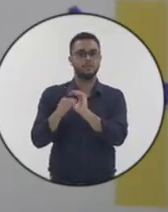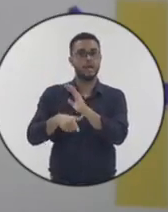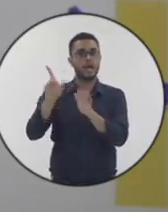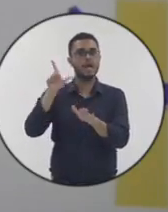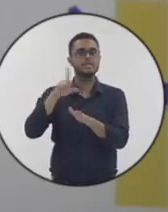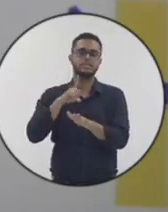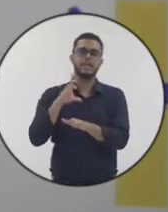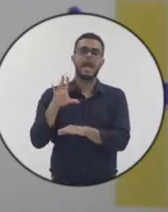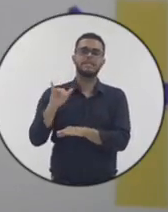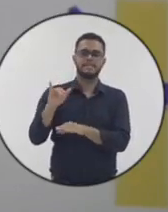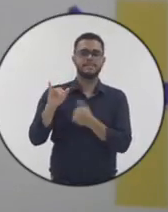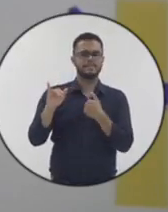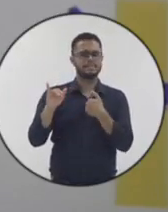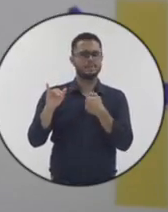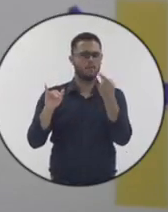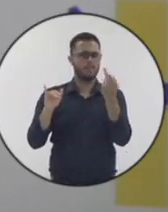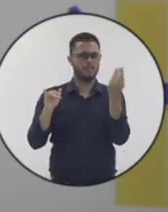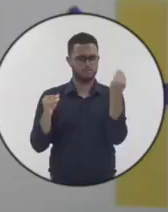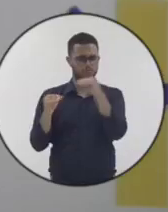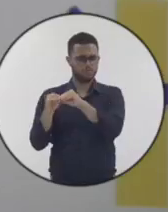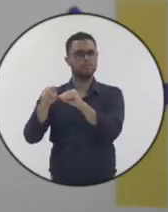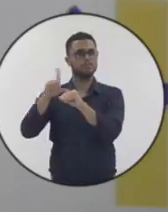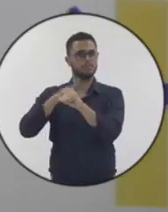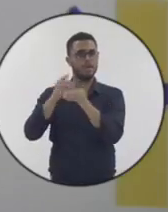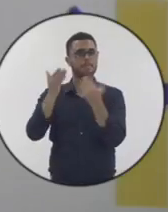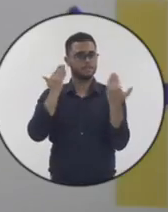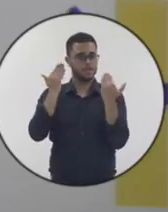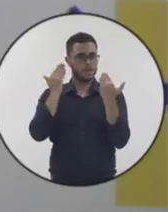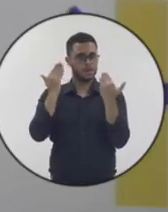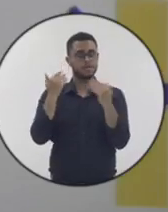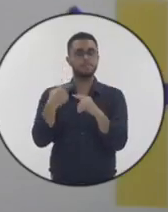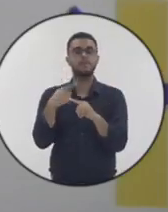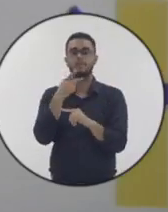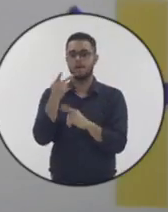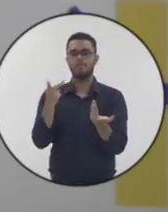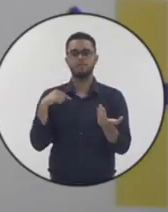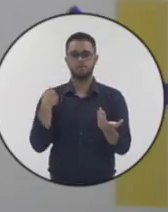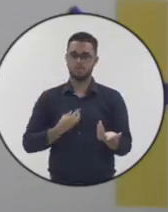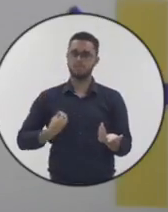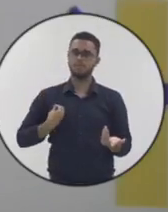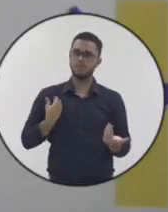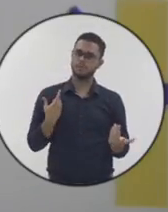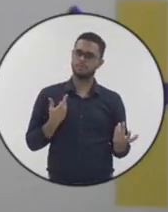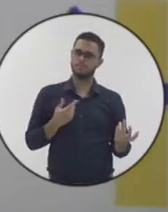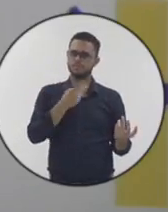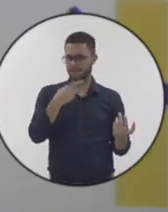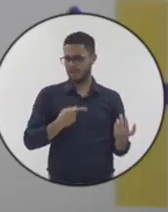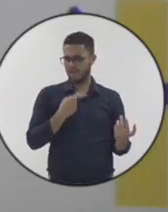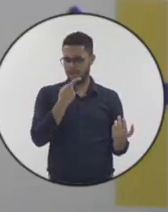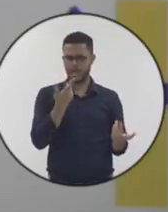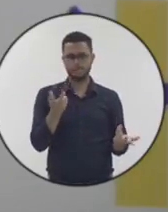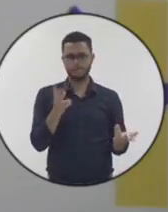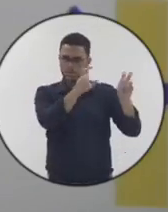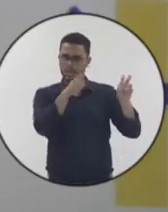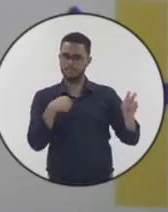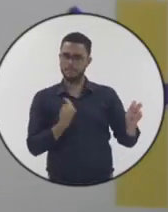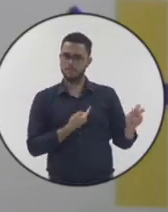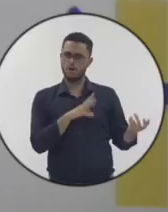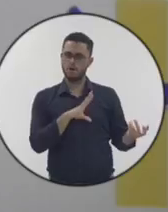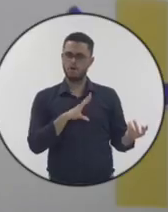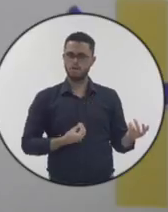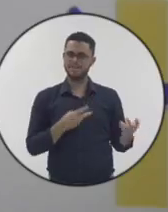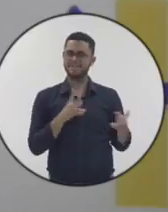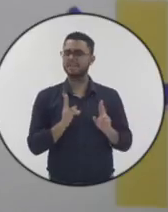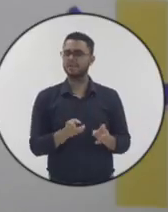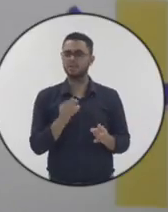produção de ciência, e eu incluo a psicologia, que falava sobre a gente, que falava da gente o tempo todo. Nós éramos